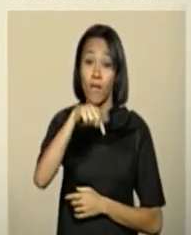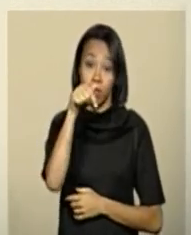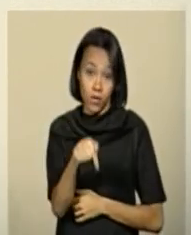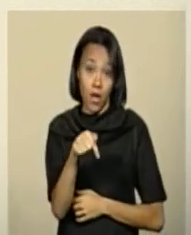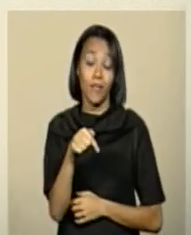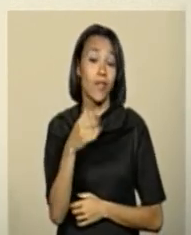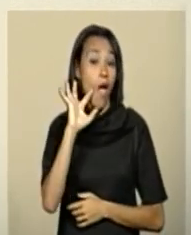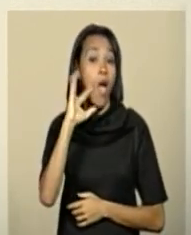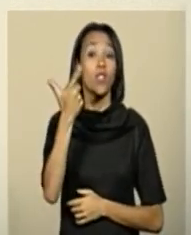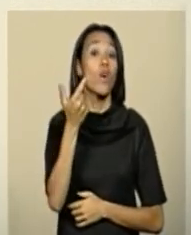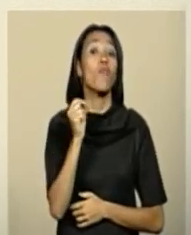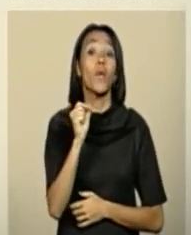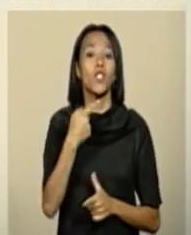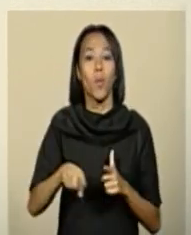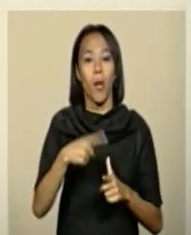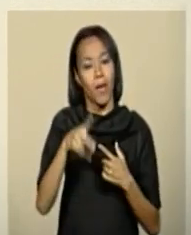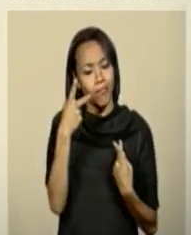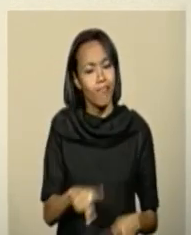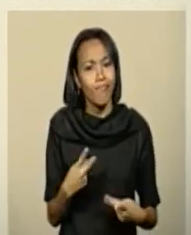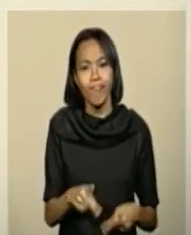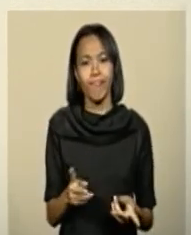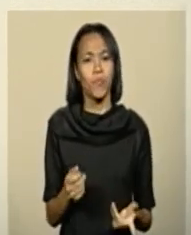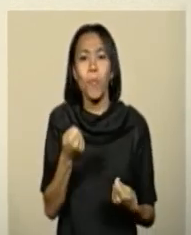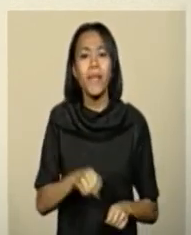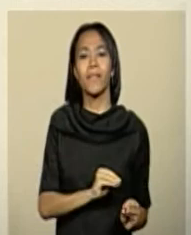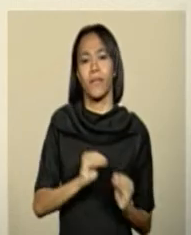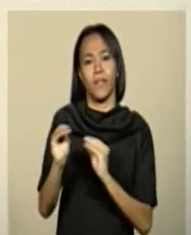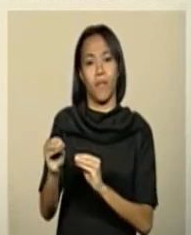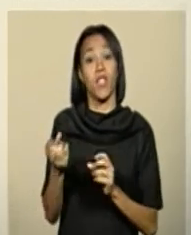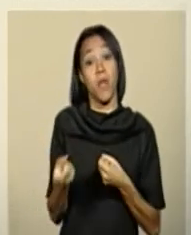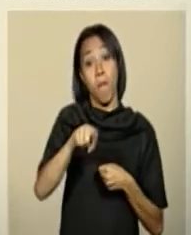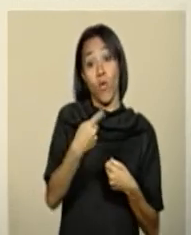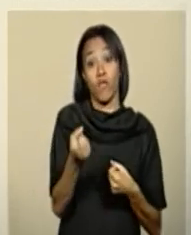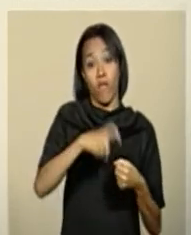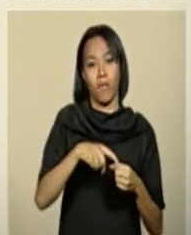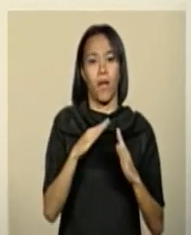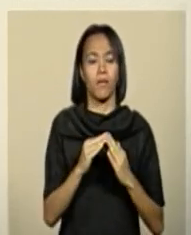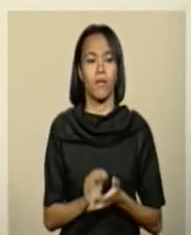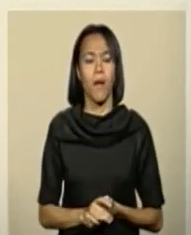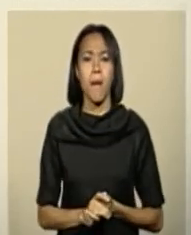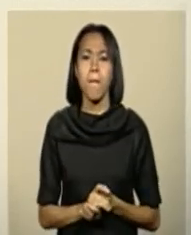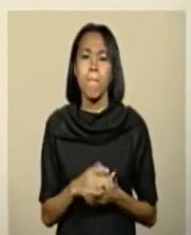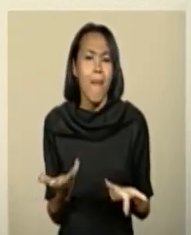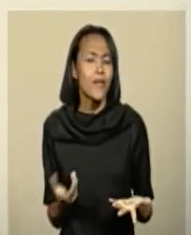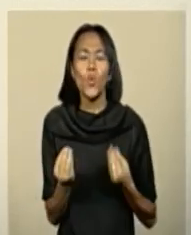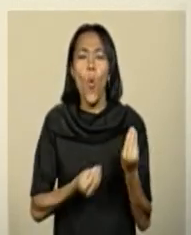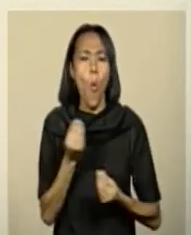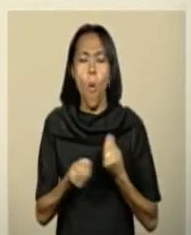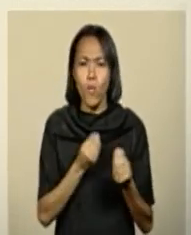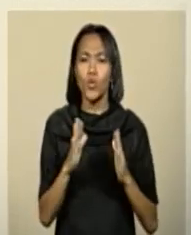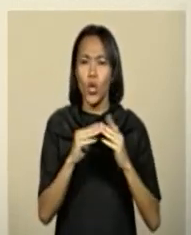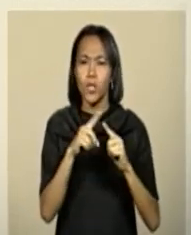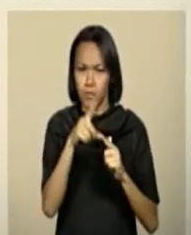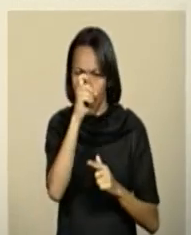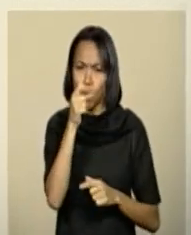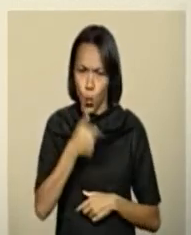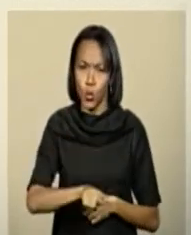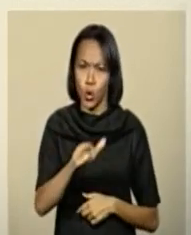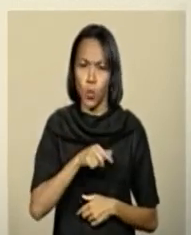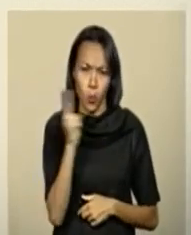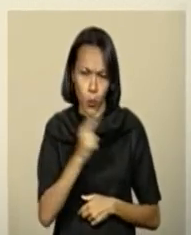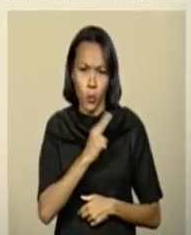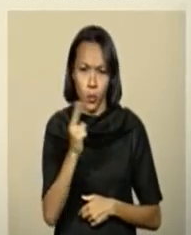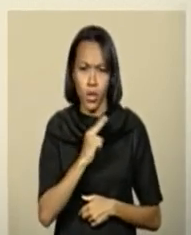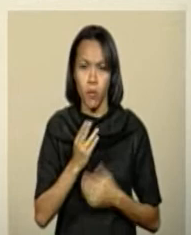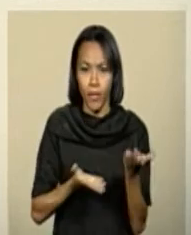97 resolvem seu problema lá mesmo e voltam para casa. Presidenta, mas os hospitais também continuam a fazer os atendimentos de